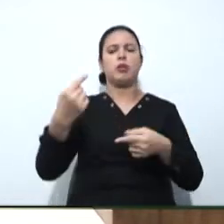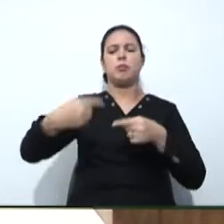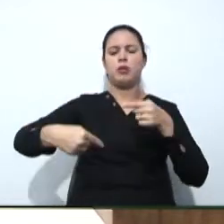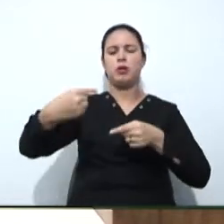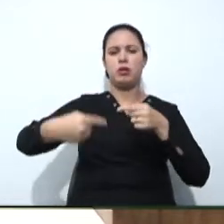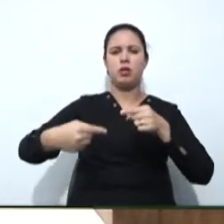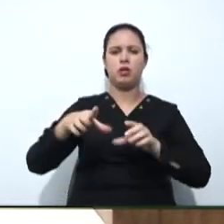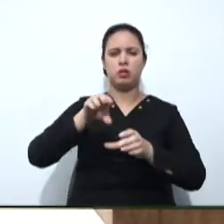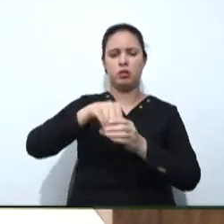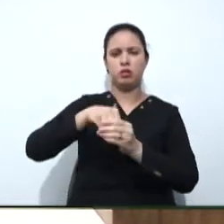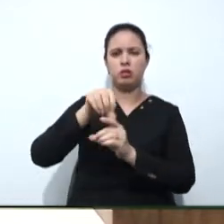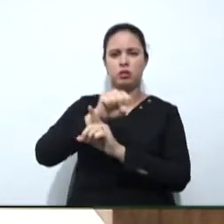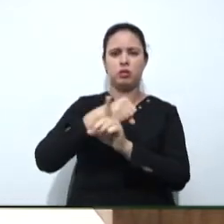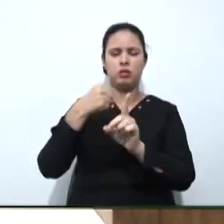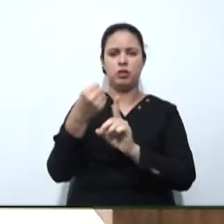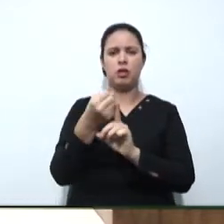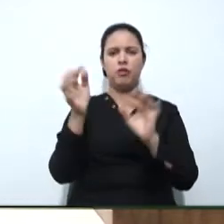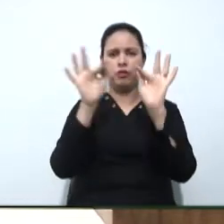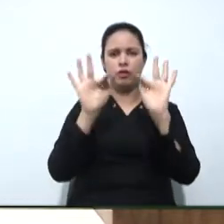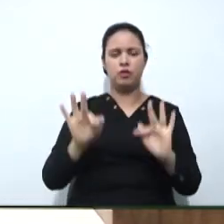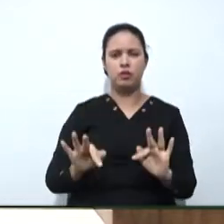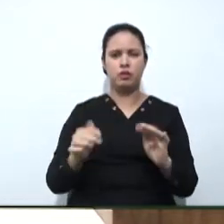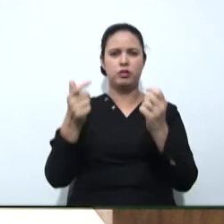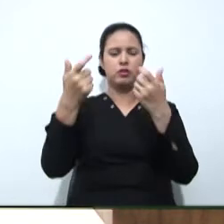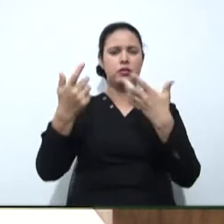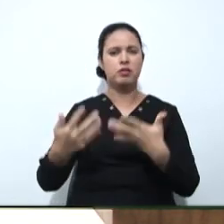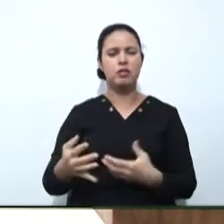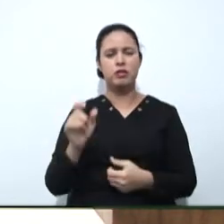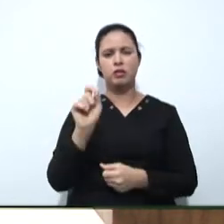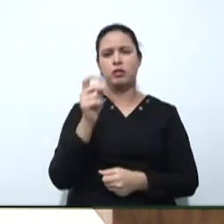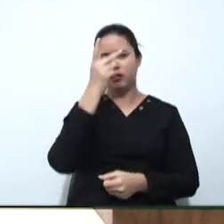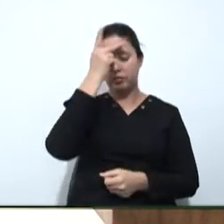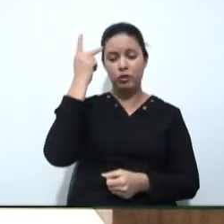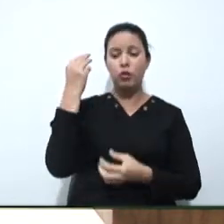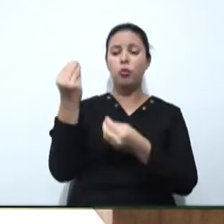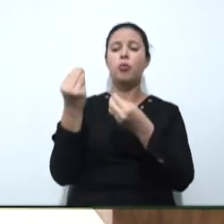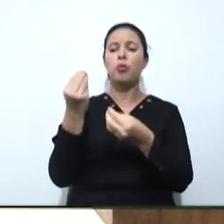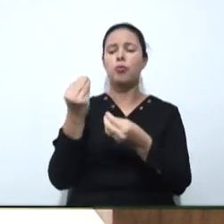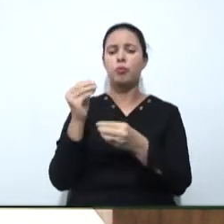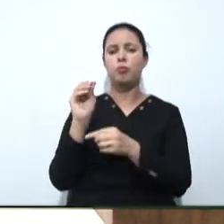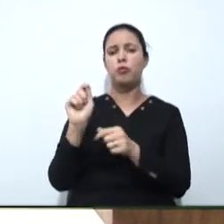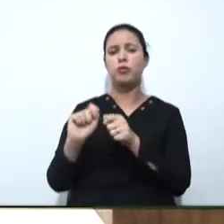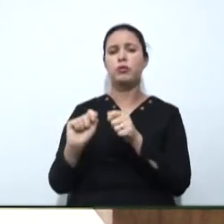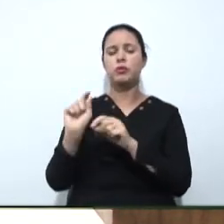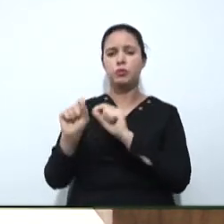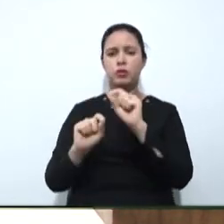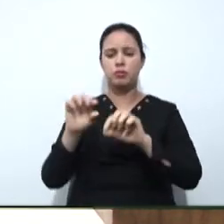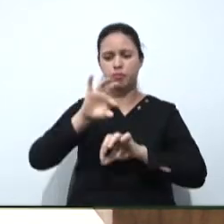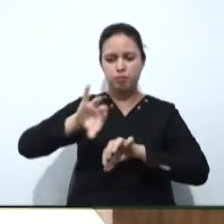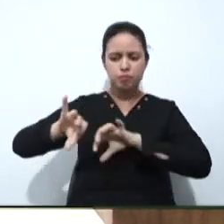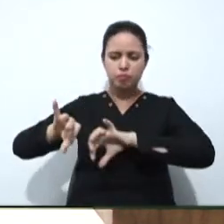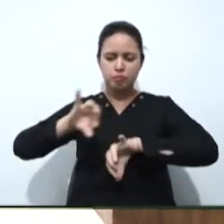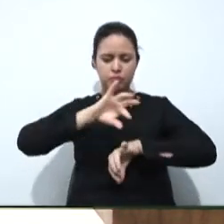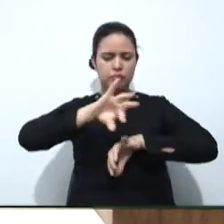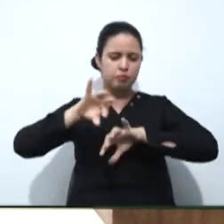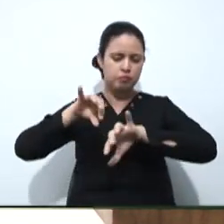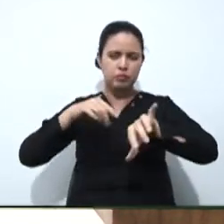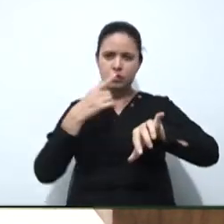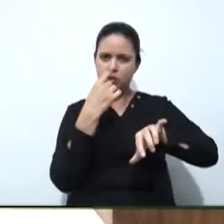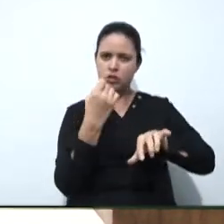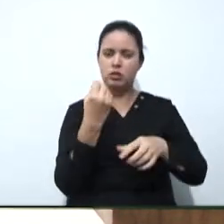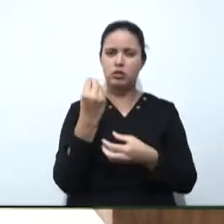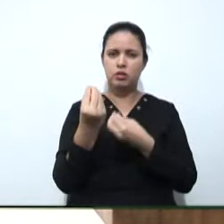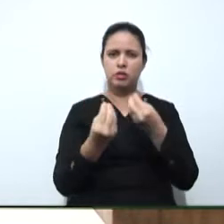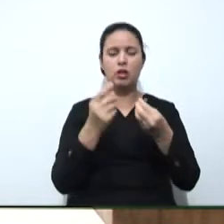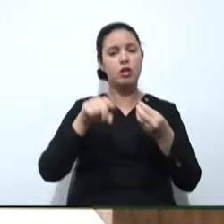sociedade. Eles ficam felizes em poder dizer para as pessoas como elas devem fazer para separar os materiais, não é? E esse